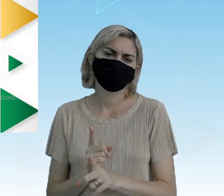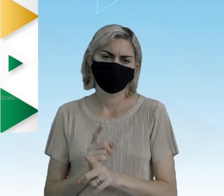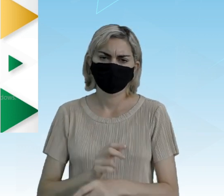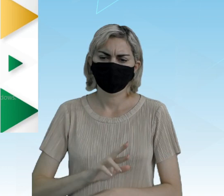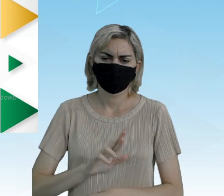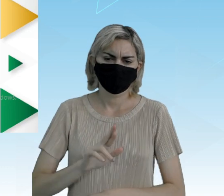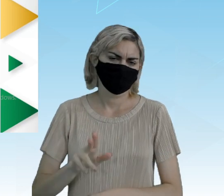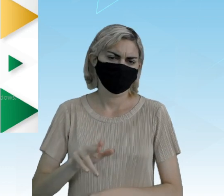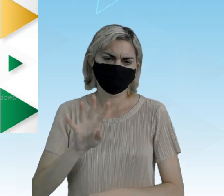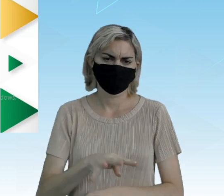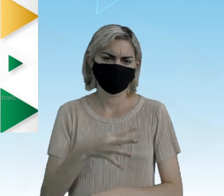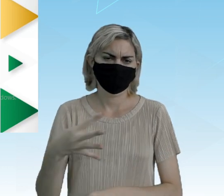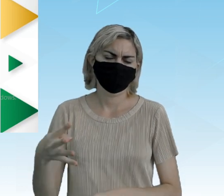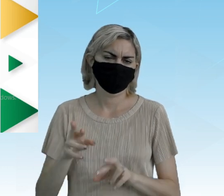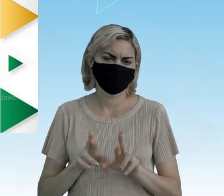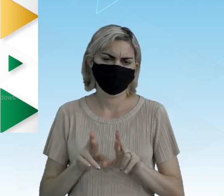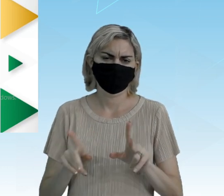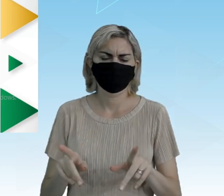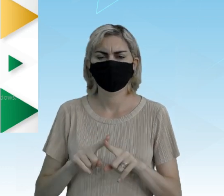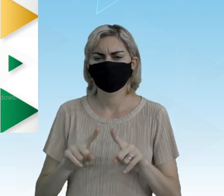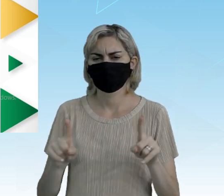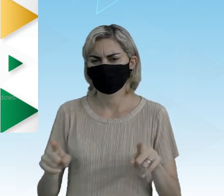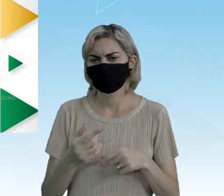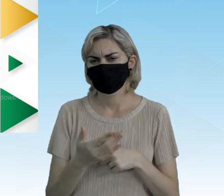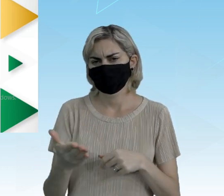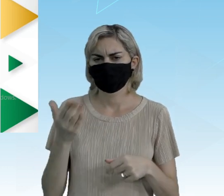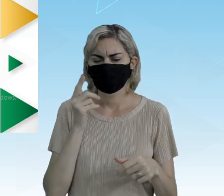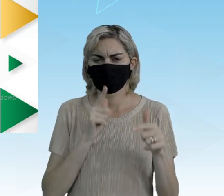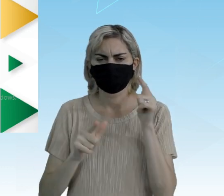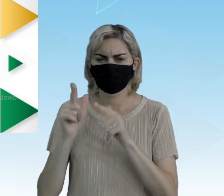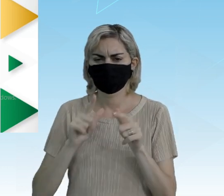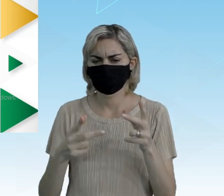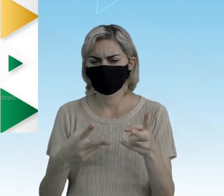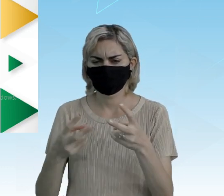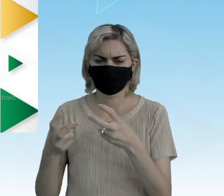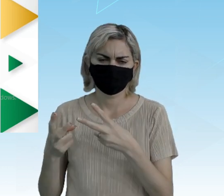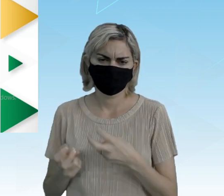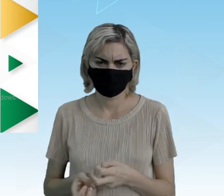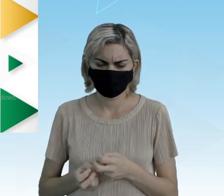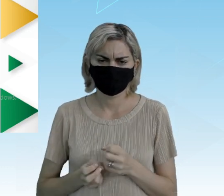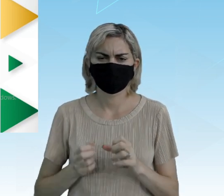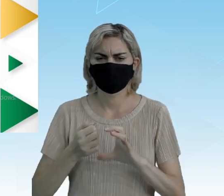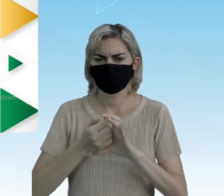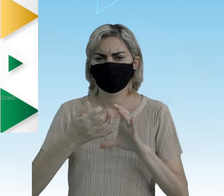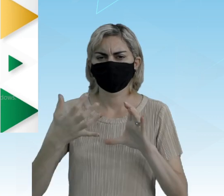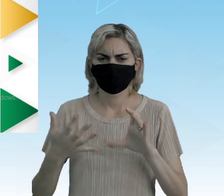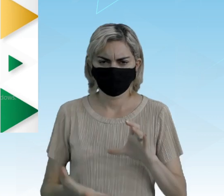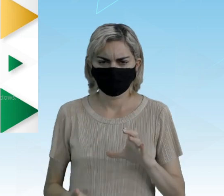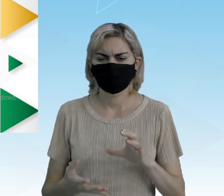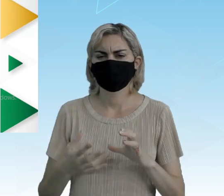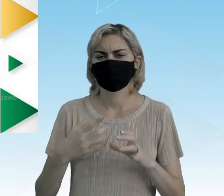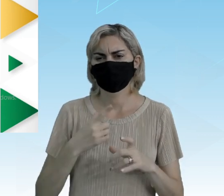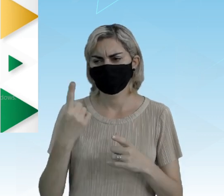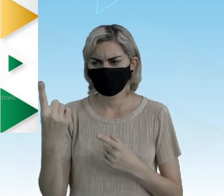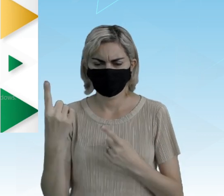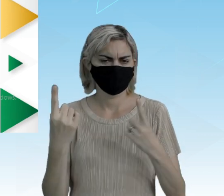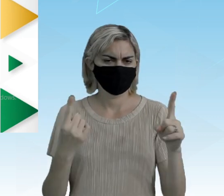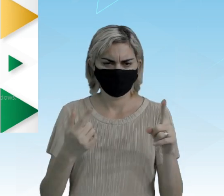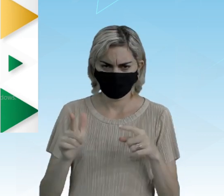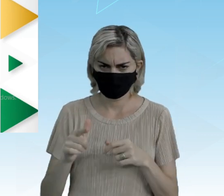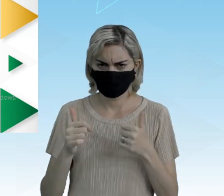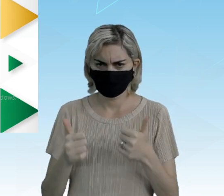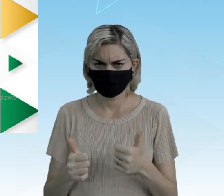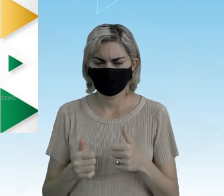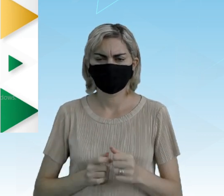não é uma tabela diferenciativa, mas para que vocês consigam perceber as características tanto de um quanto de outro,